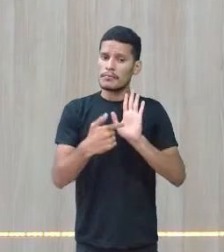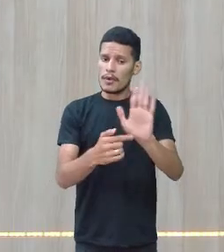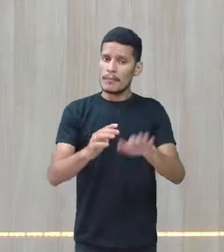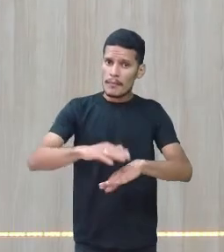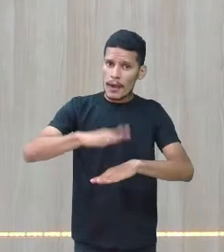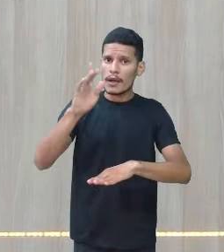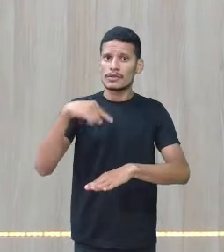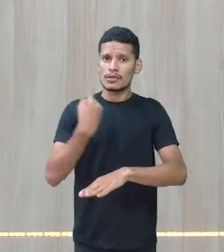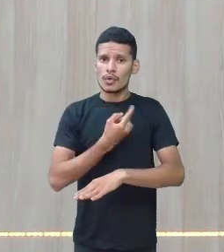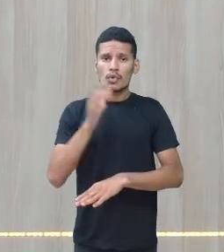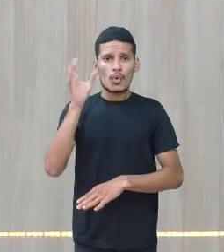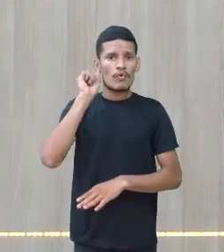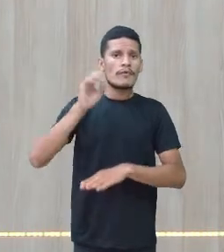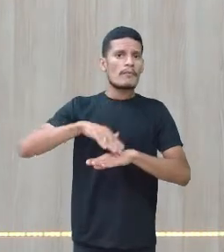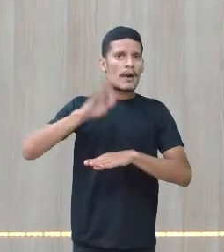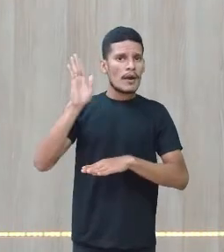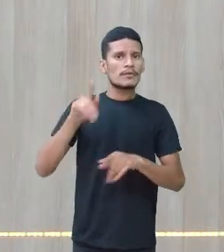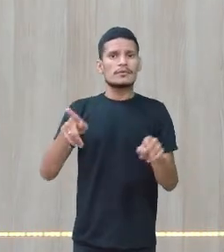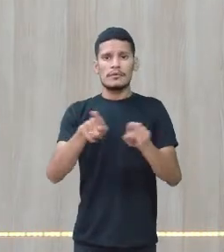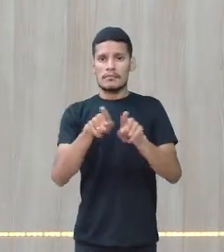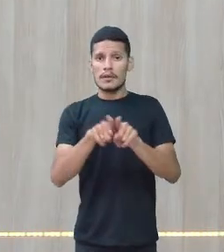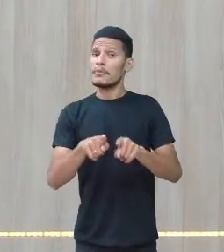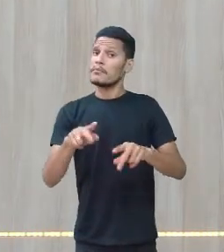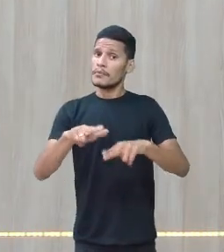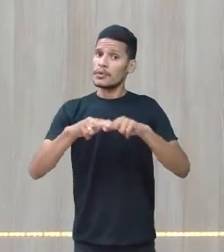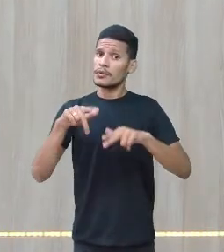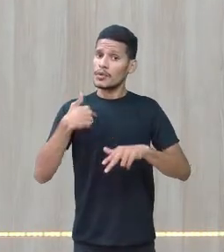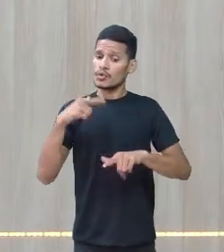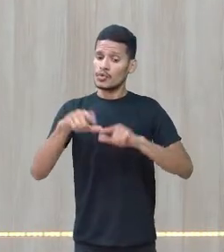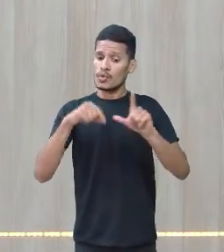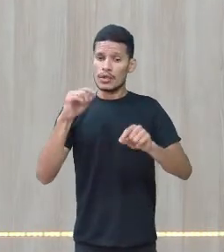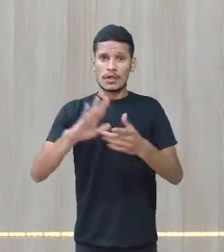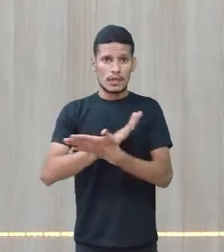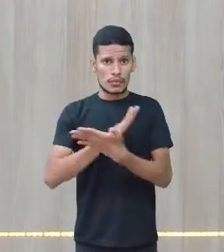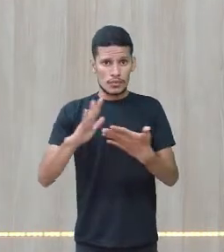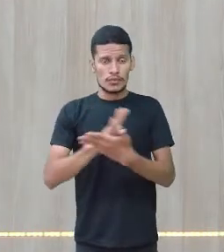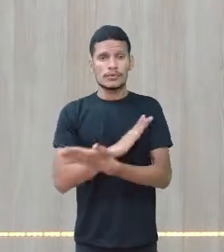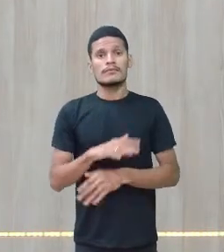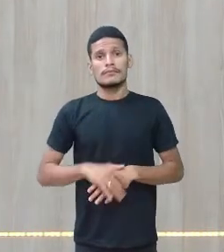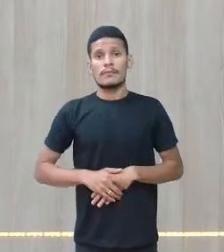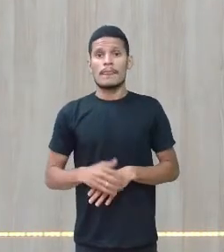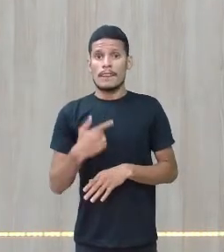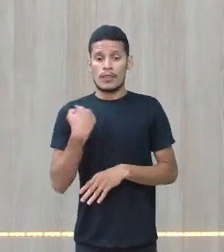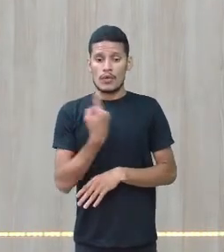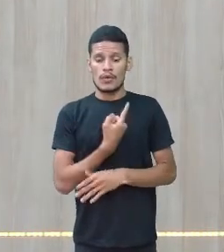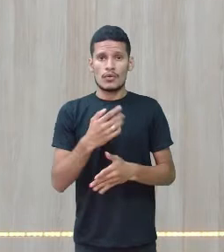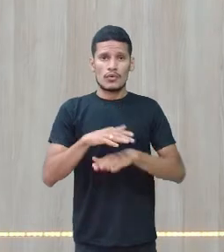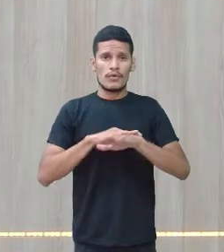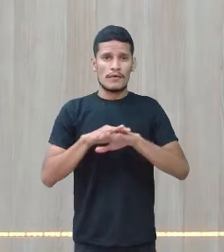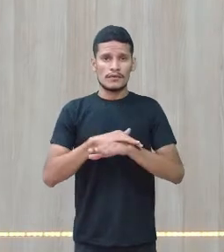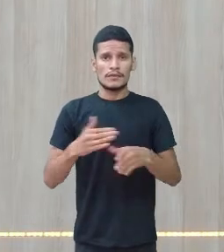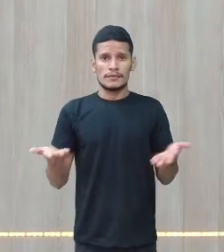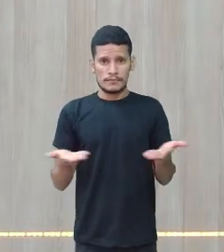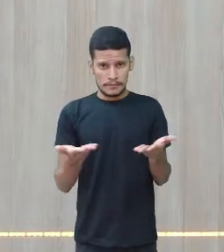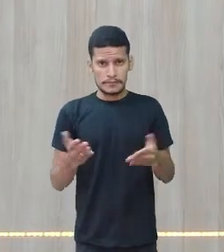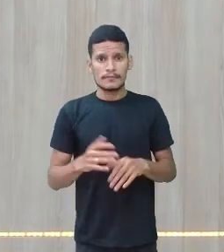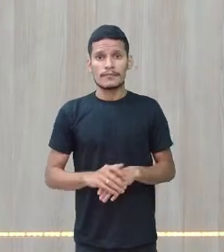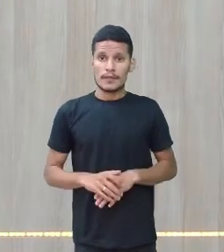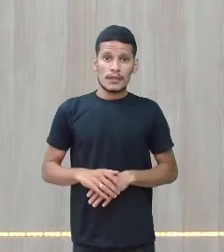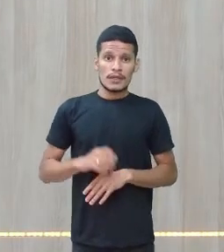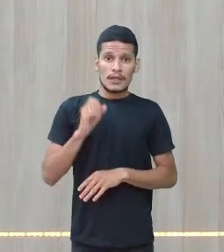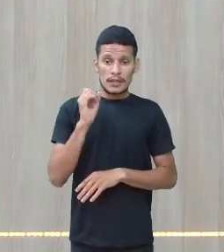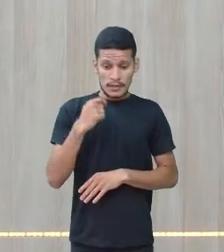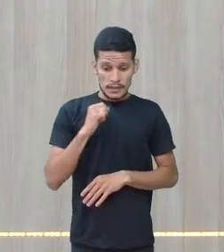gente escuta falar mais, então, por isso que eu selecionei. E aí a gente vai conversar. Quando eu estiver falando, quando eu